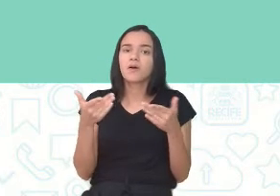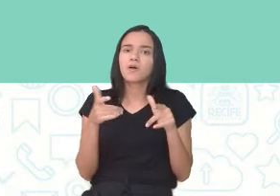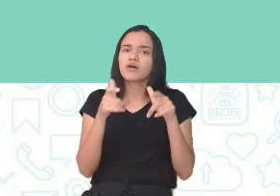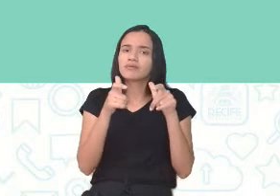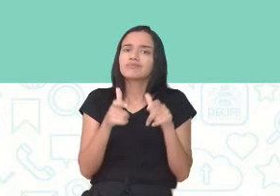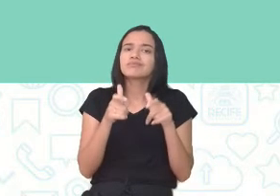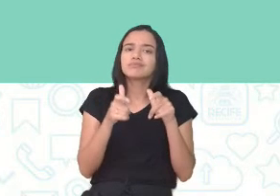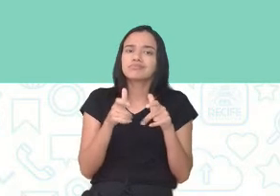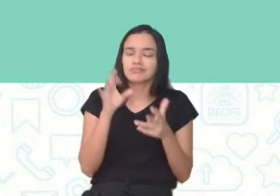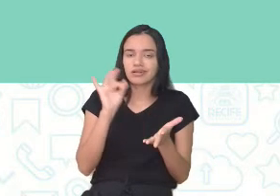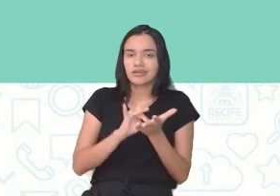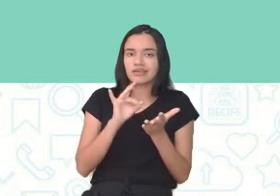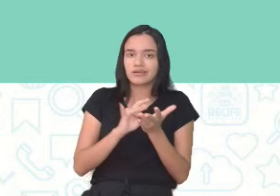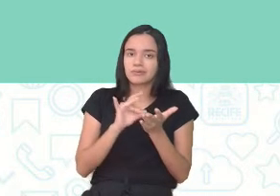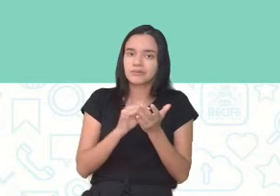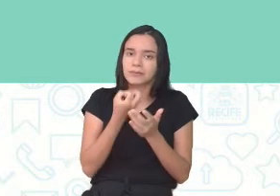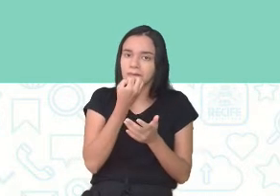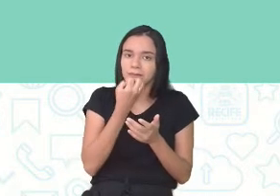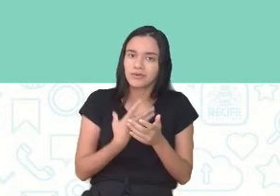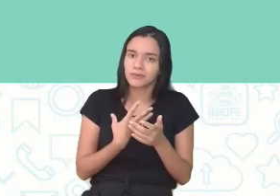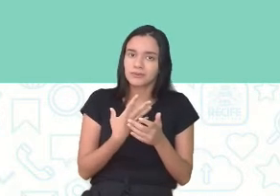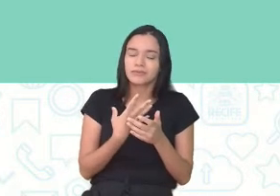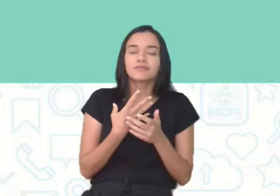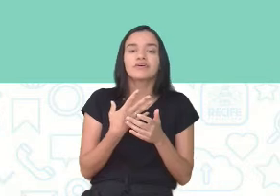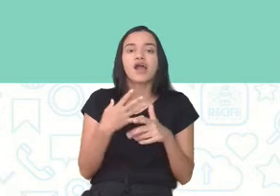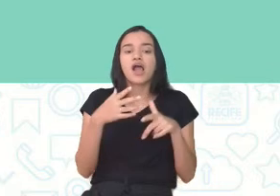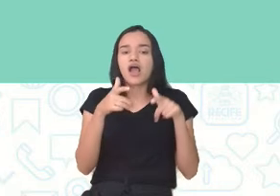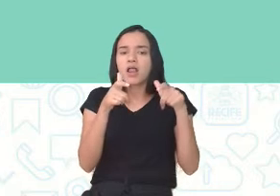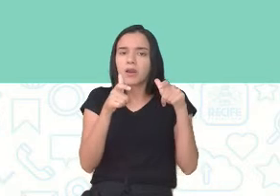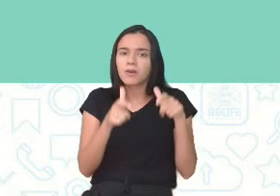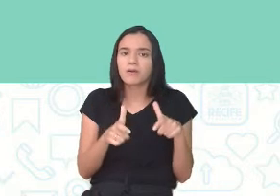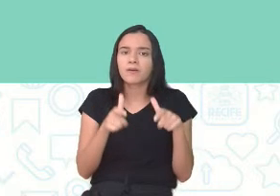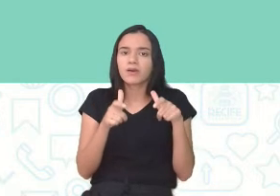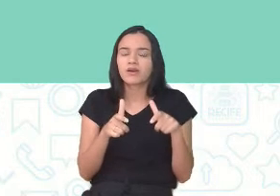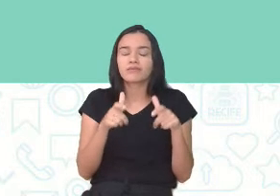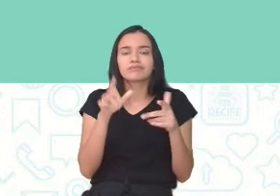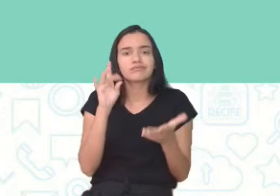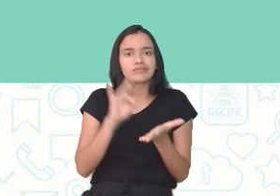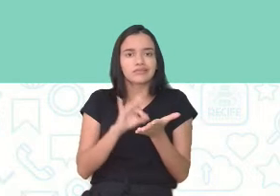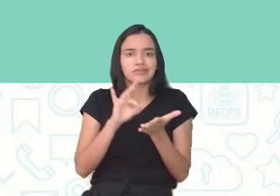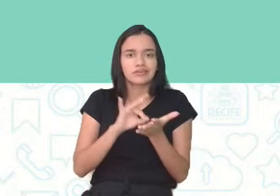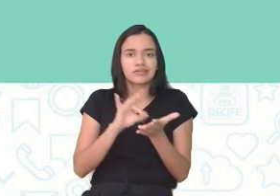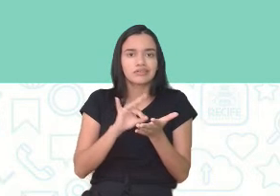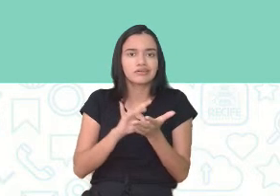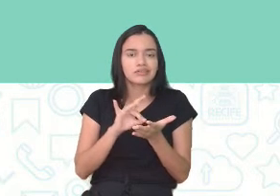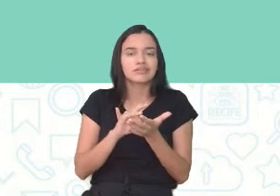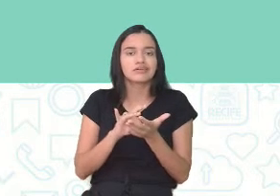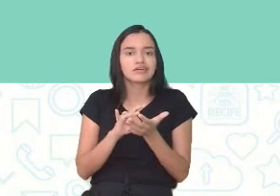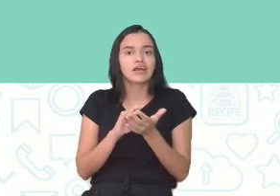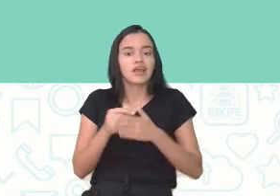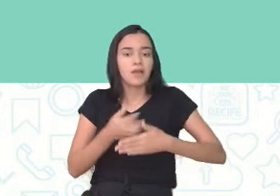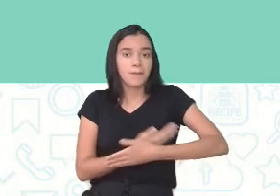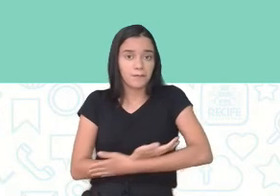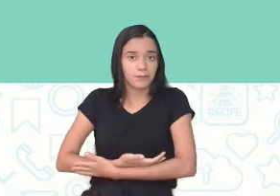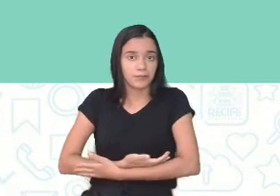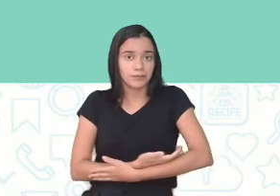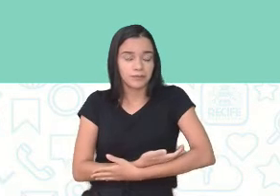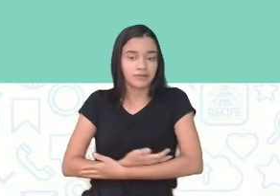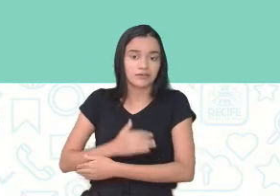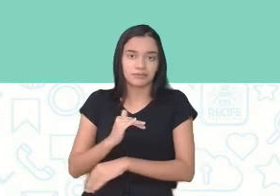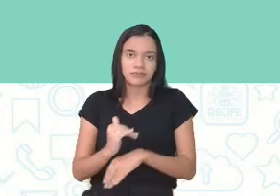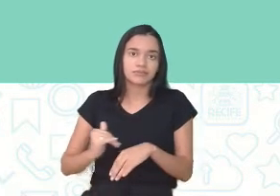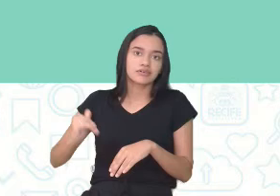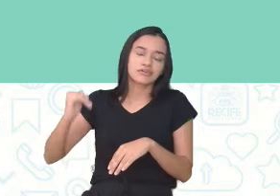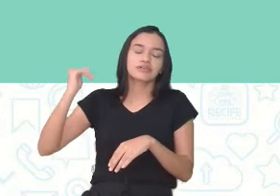local realmente aconchegante, né? Aquele local onde vai realmente fazer com que aquele bebê cresça, que